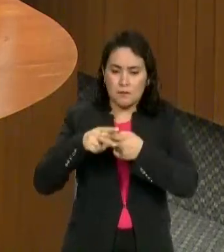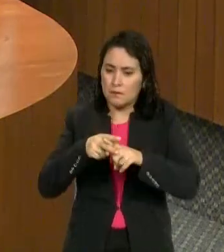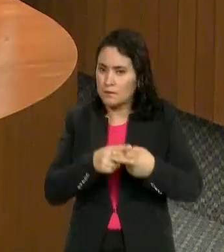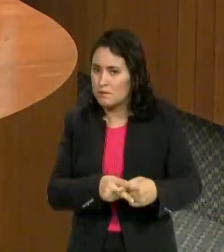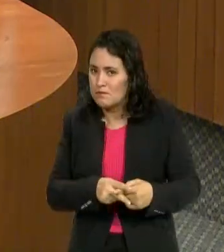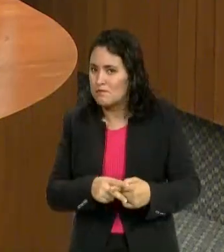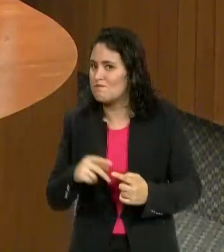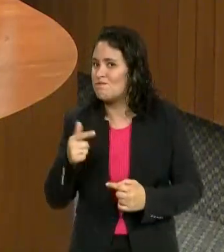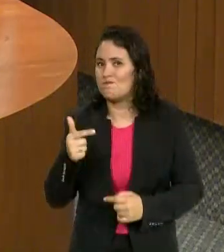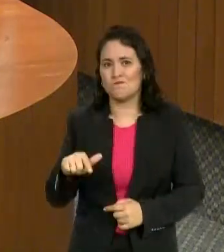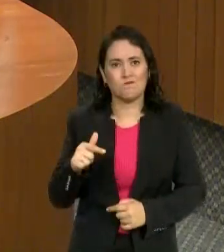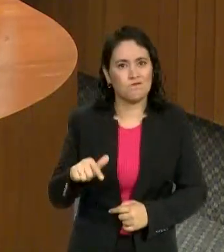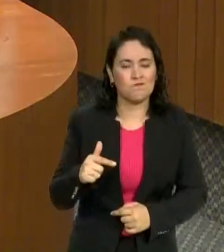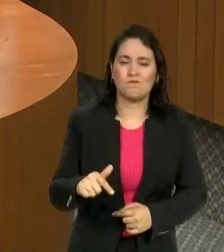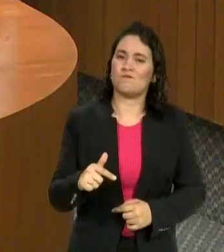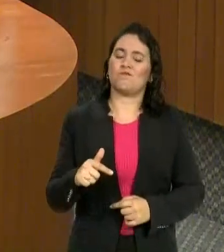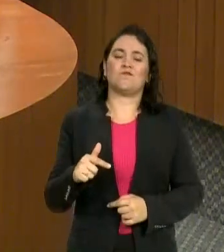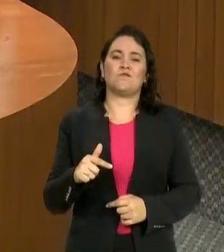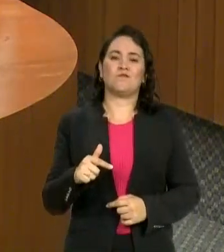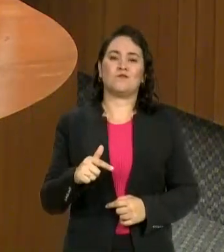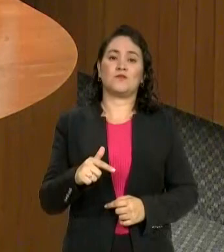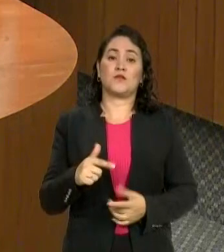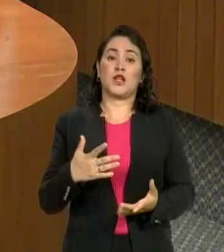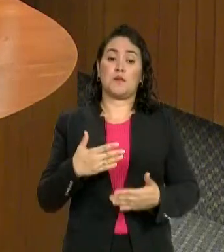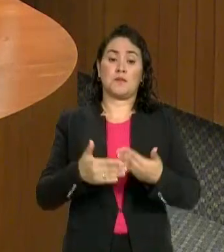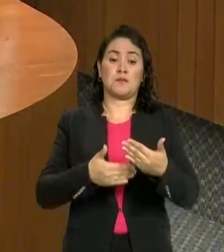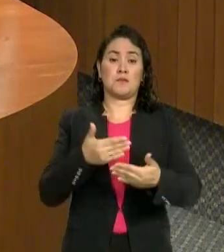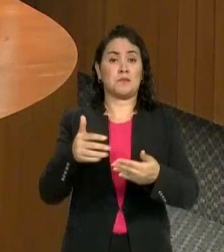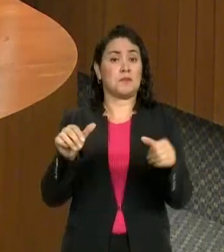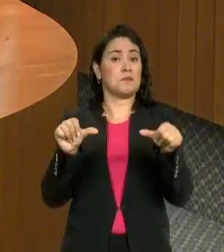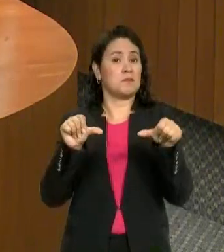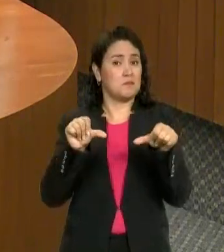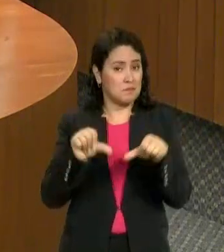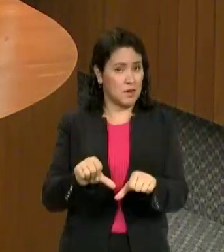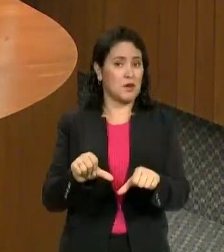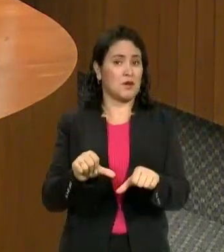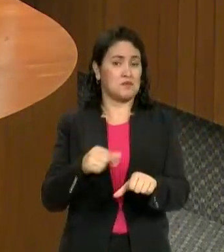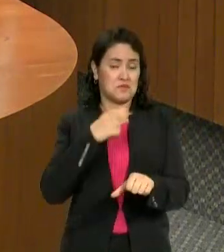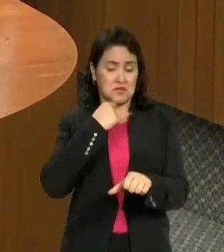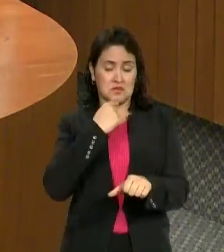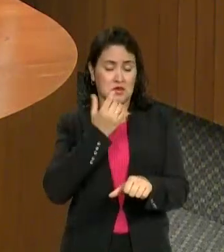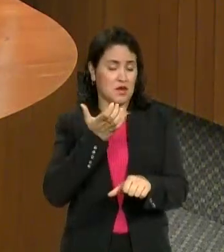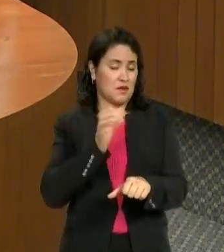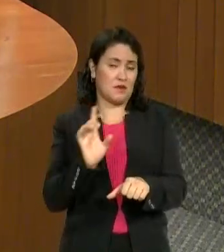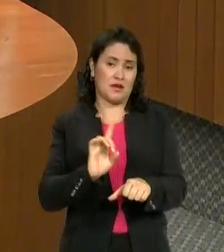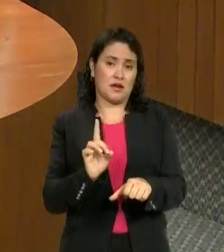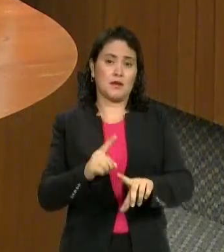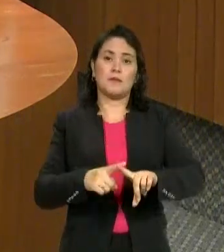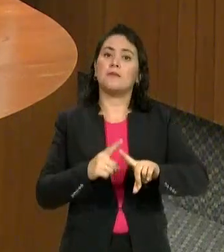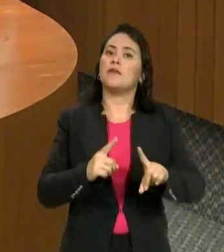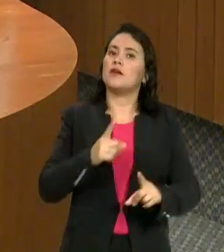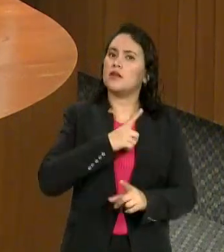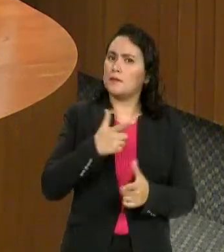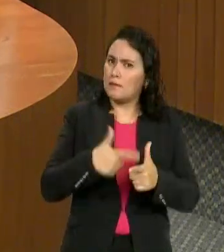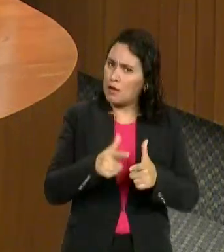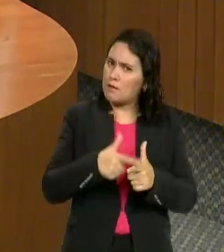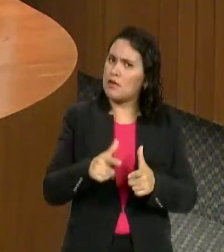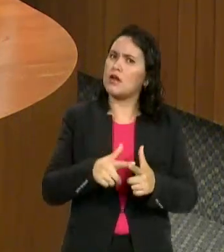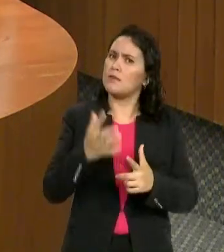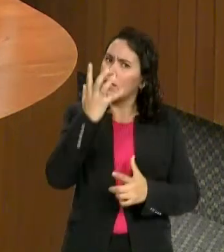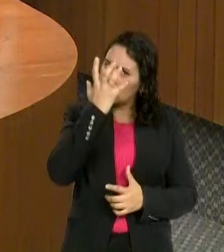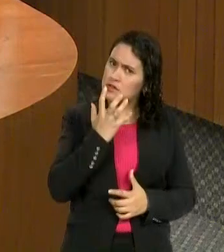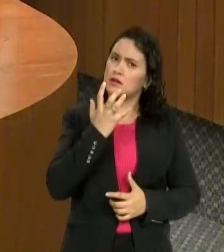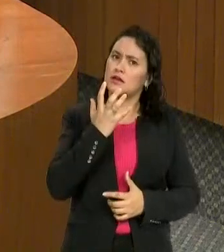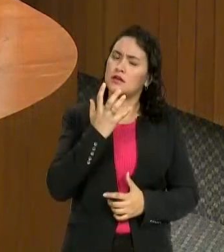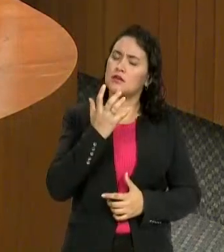a tragédias, e ninguém quer. Só que teve um grande problema nisso aí. Enquanto a gente